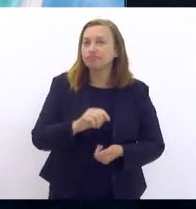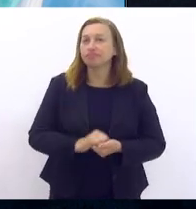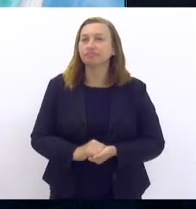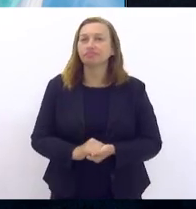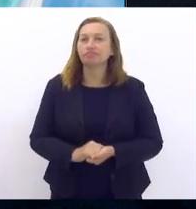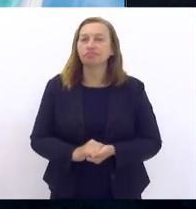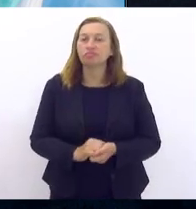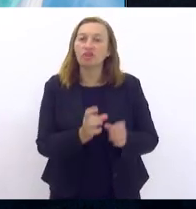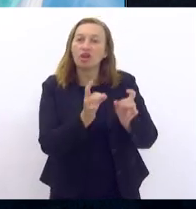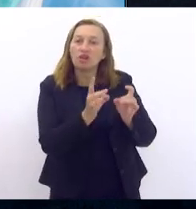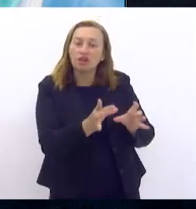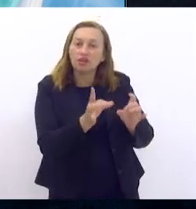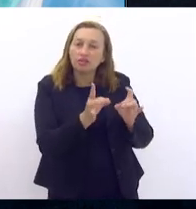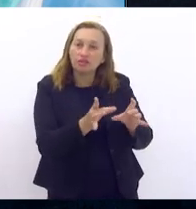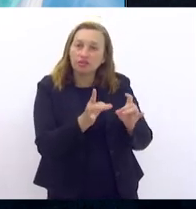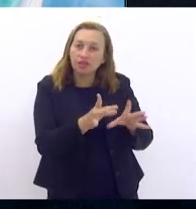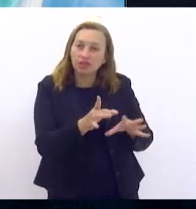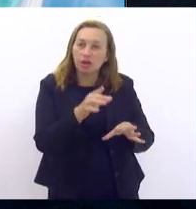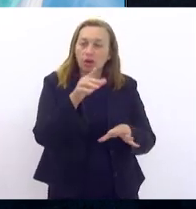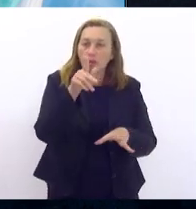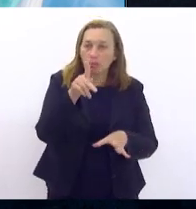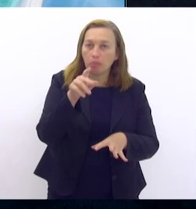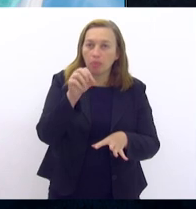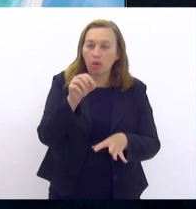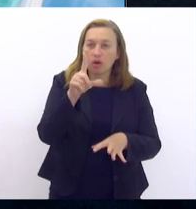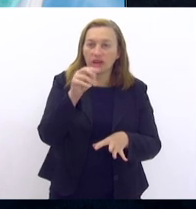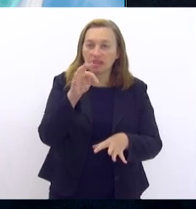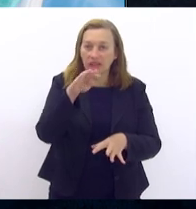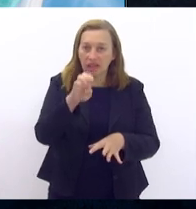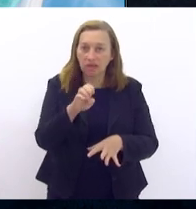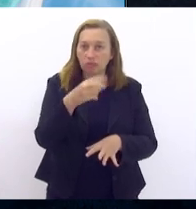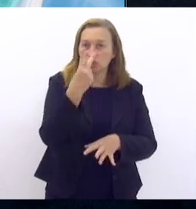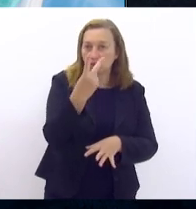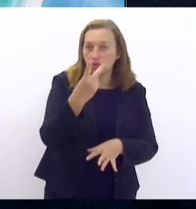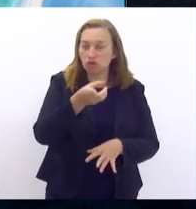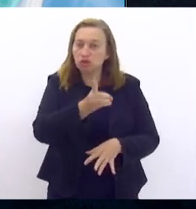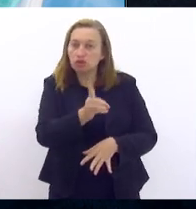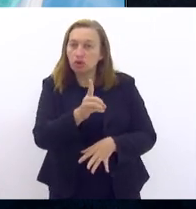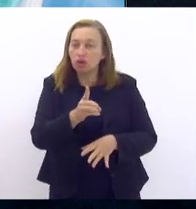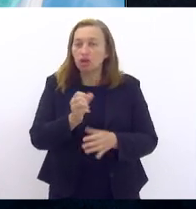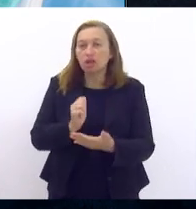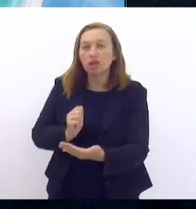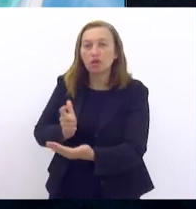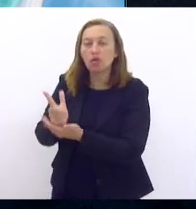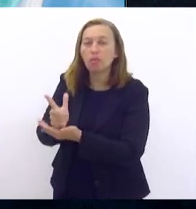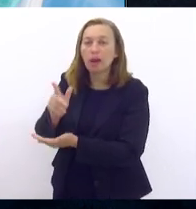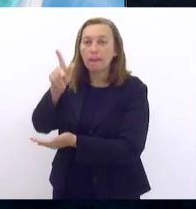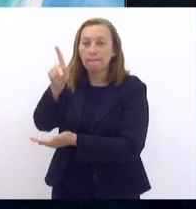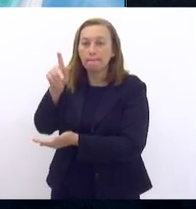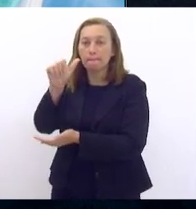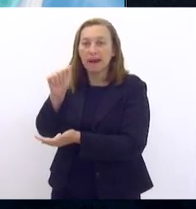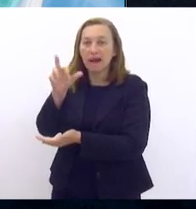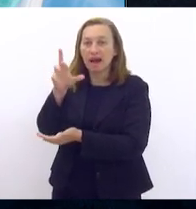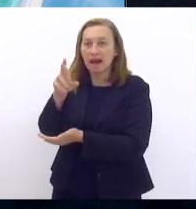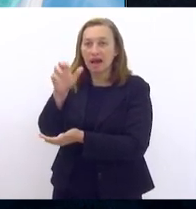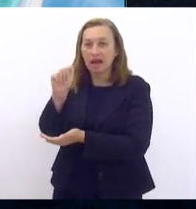vende o polietileno por dois dólares e compra um para-choque de carro